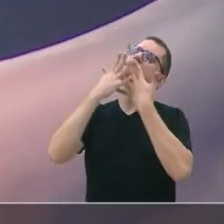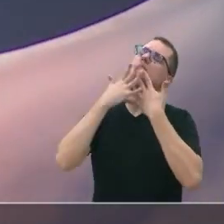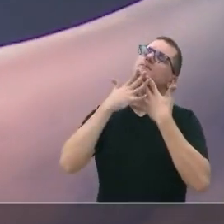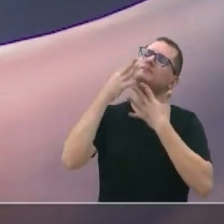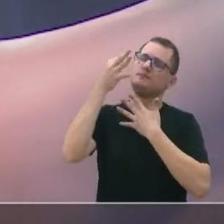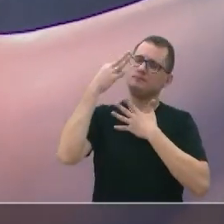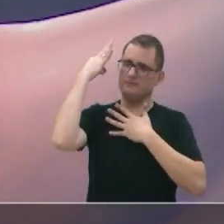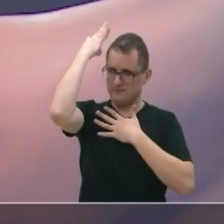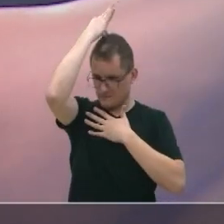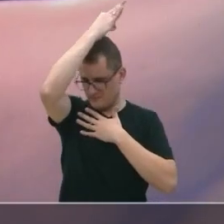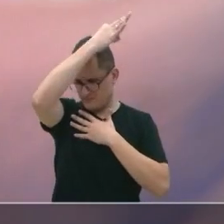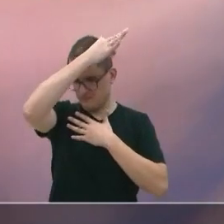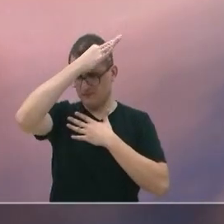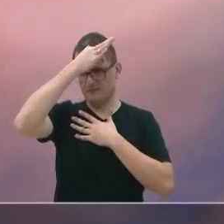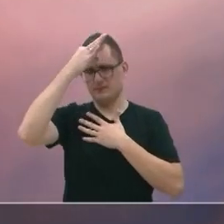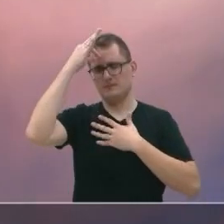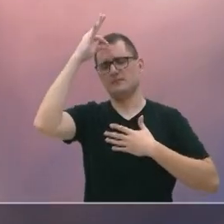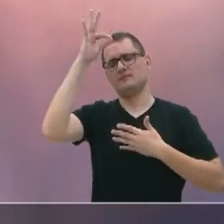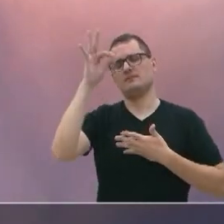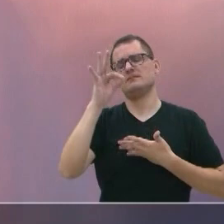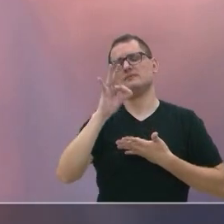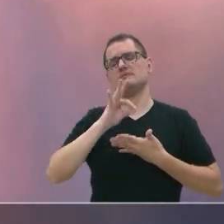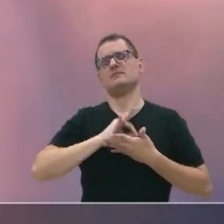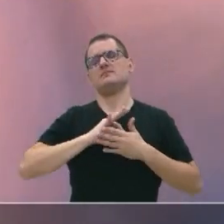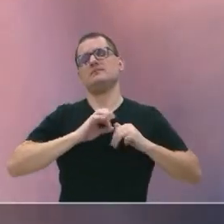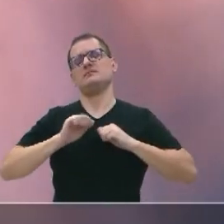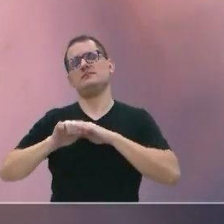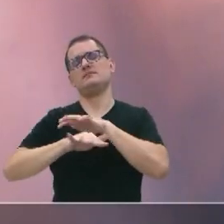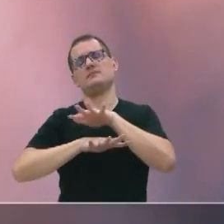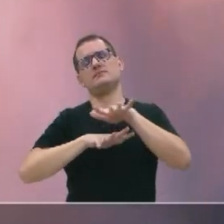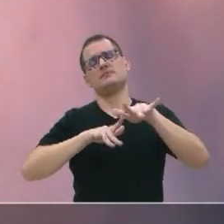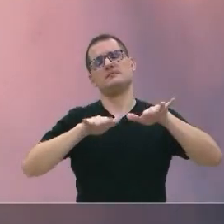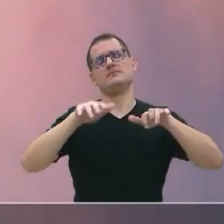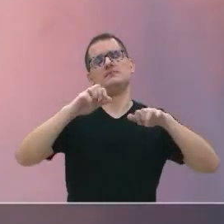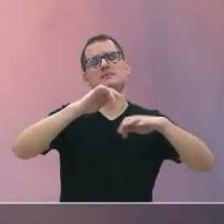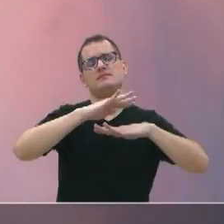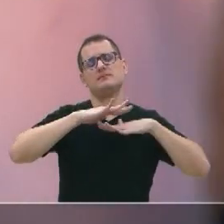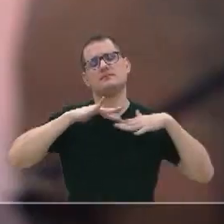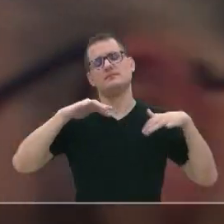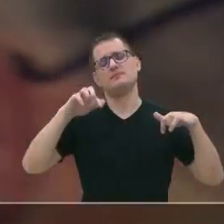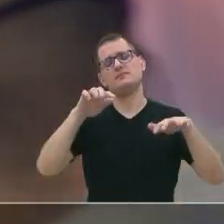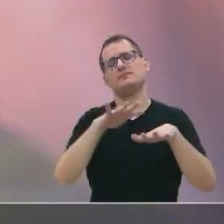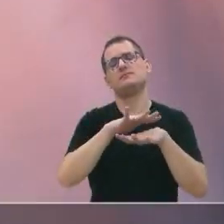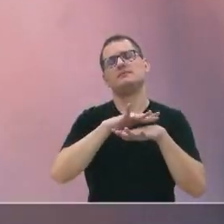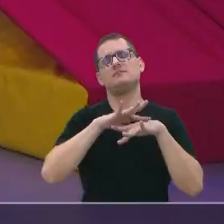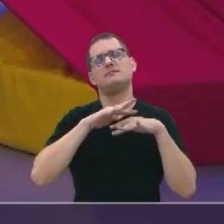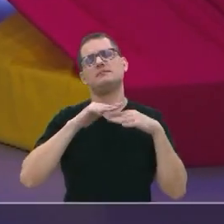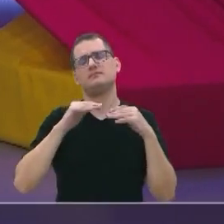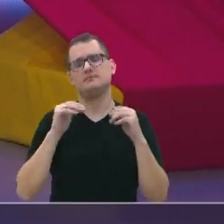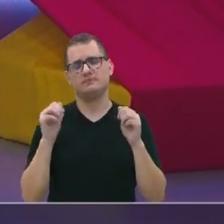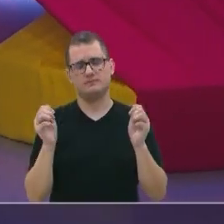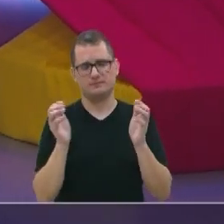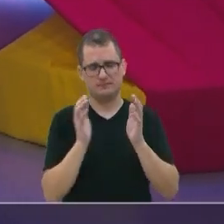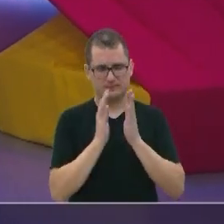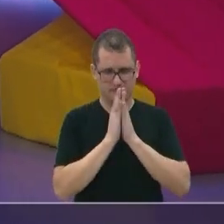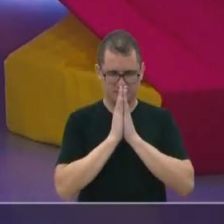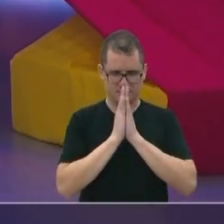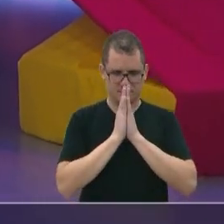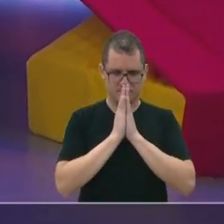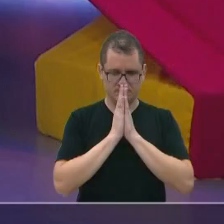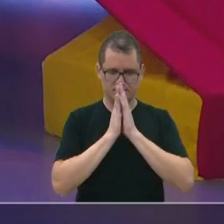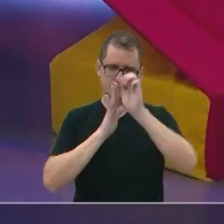amor. Move-te em mim, Deus Espírito. Move-te em mim. Tão